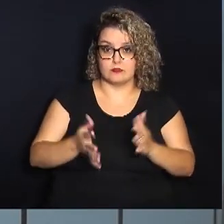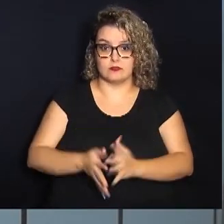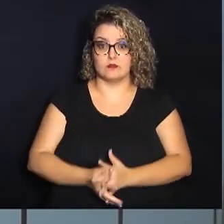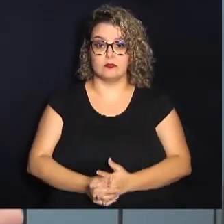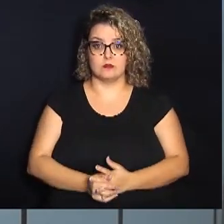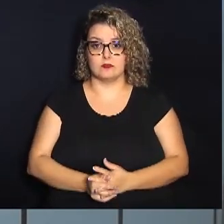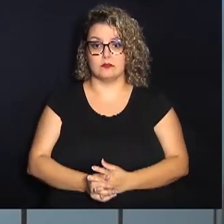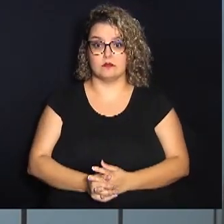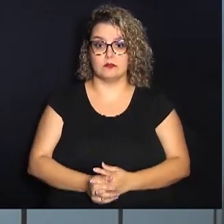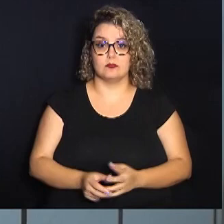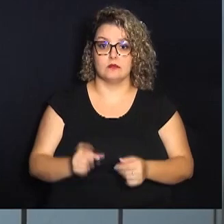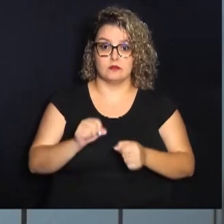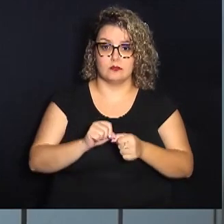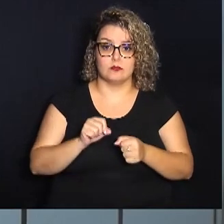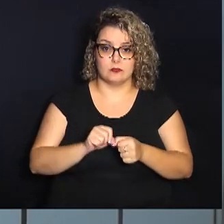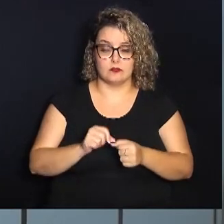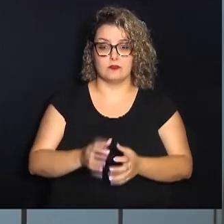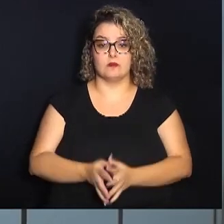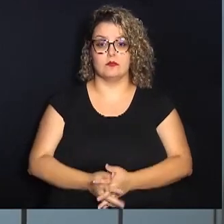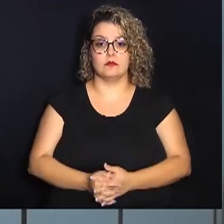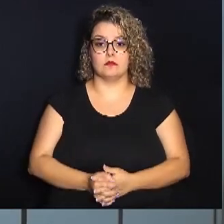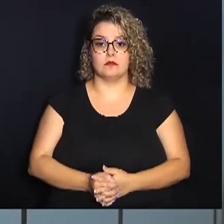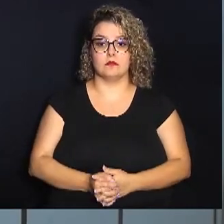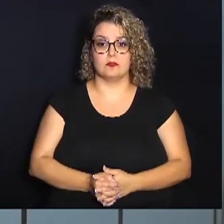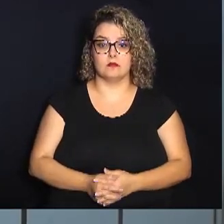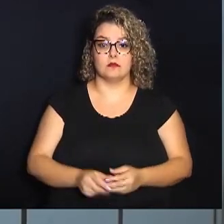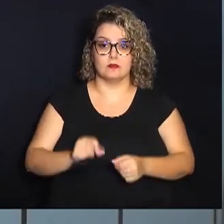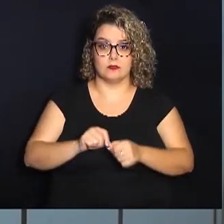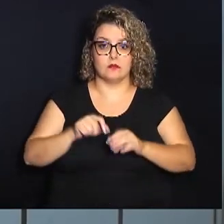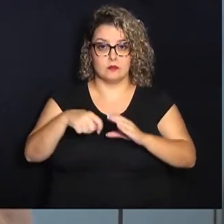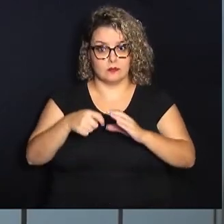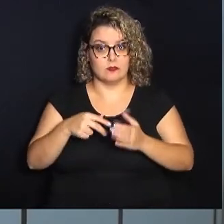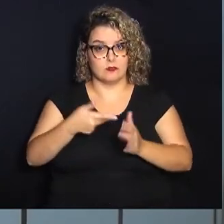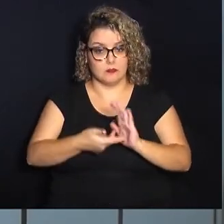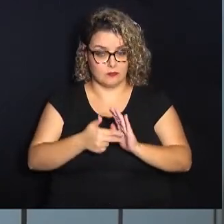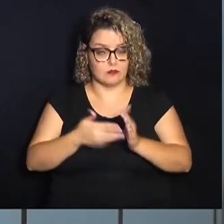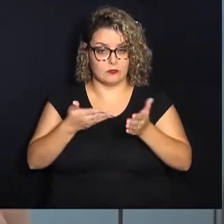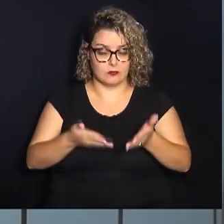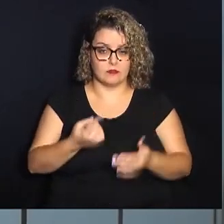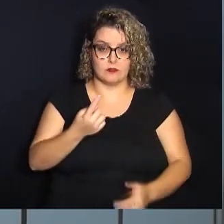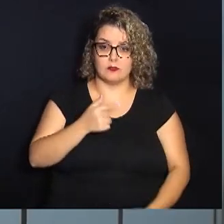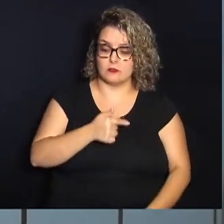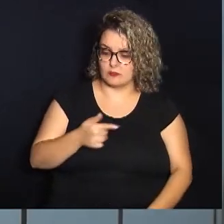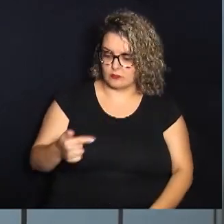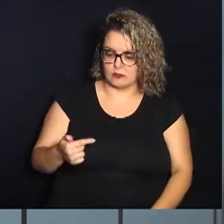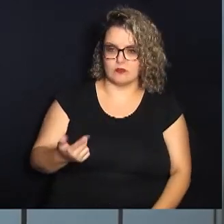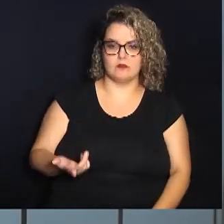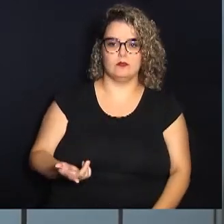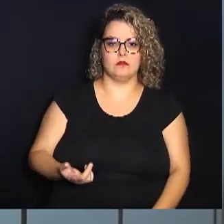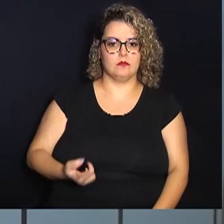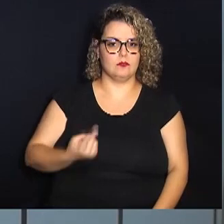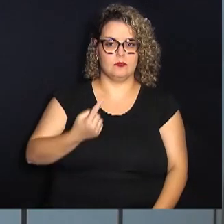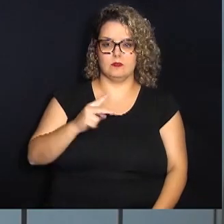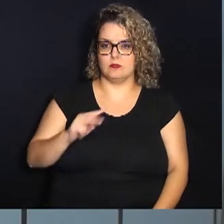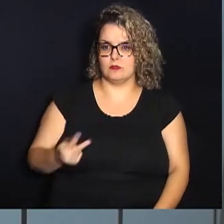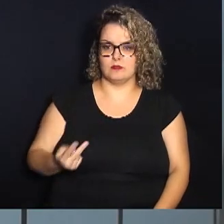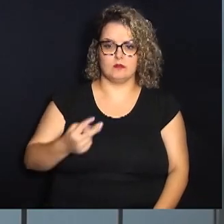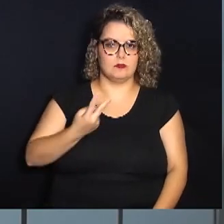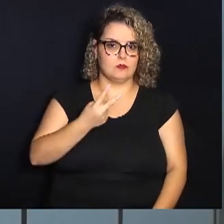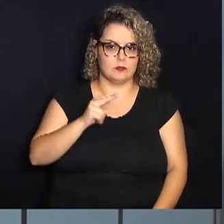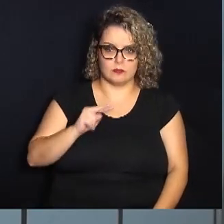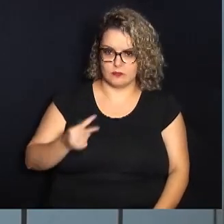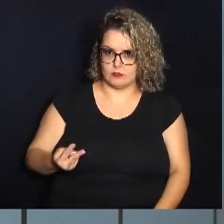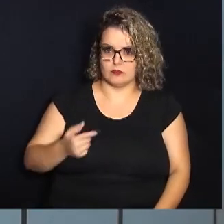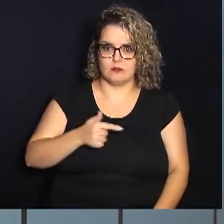gente tem que fazer, inclusive eu fiz um vídeo nesse sentido. Uma vez por semana, 2 vezes por semana, não custa nada para ninguém